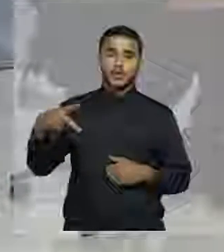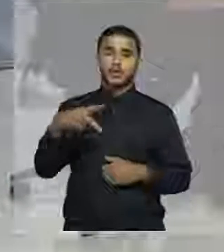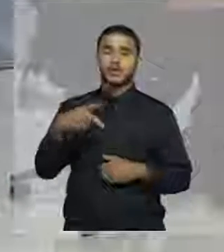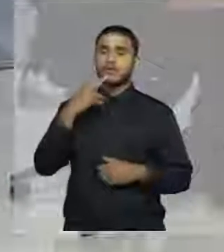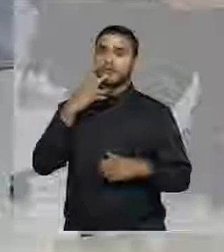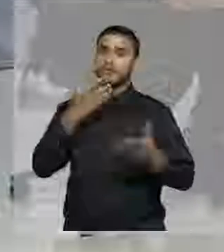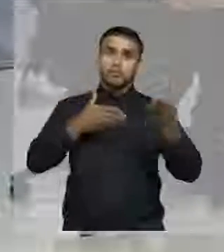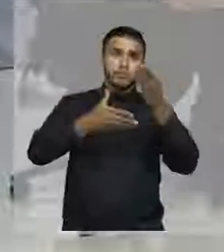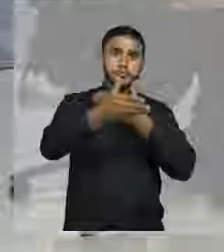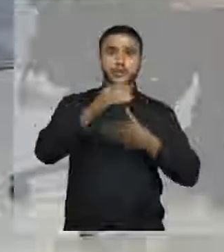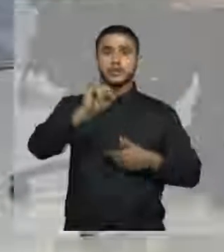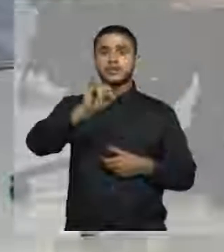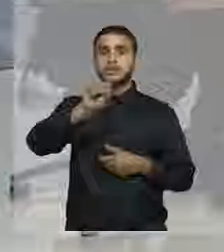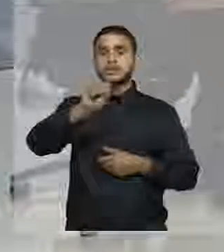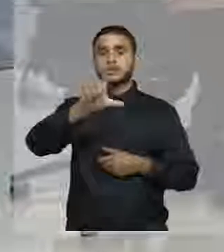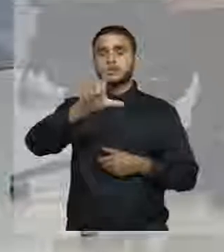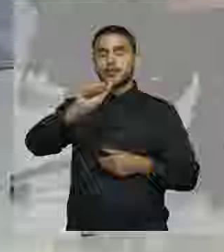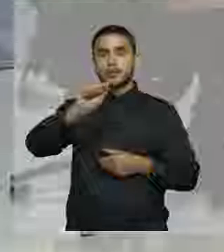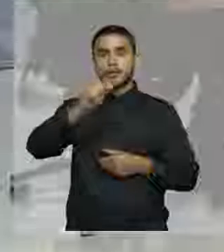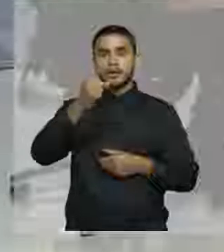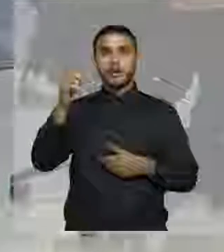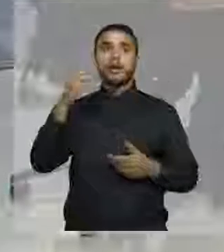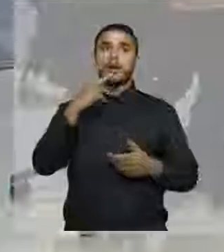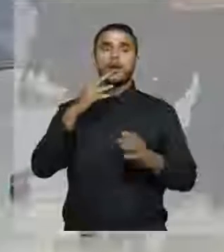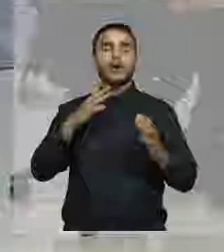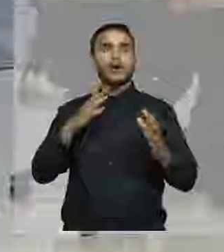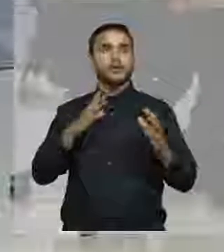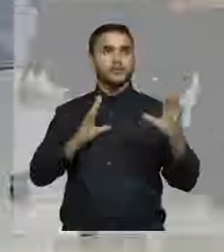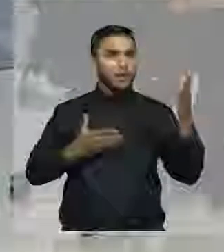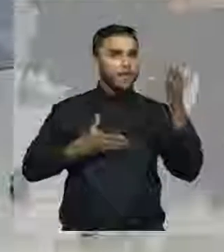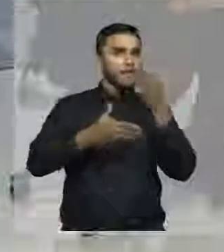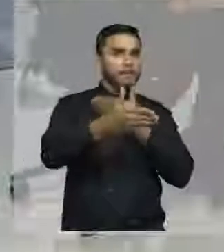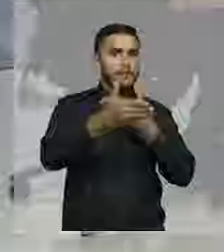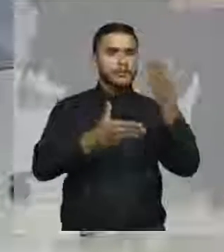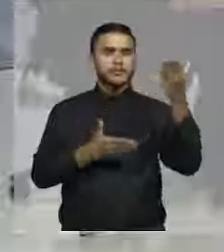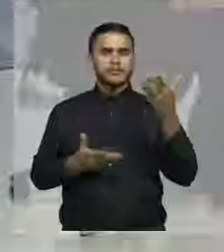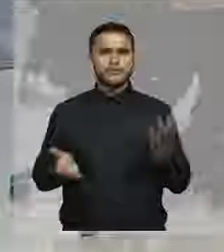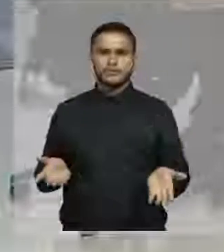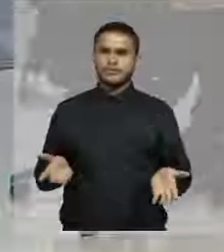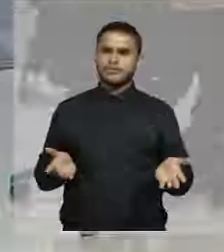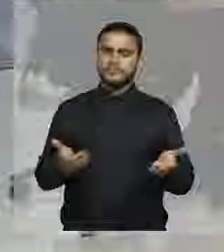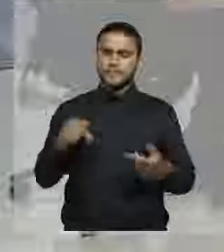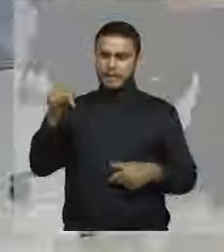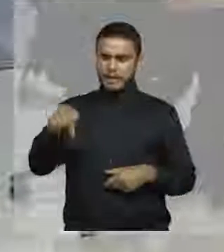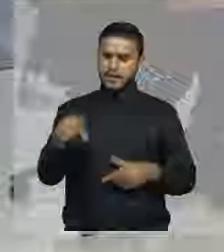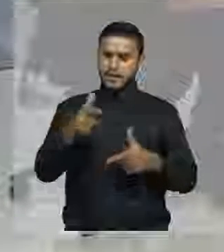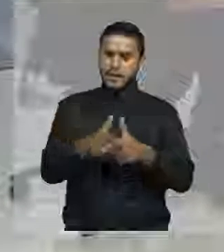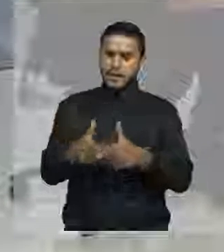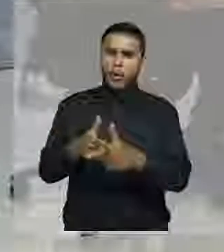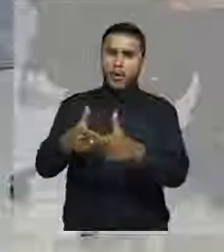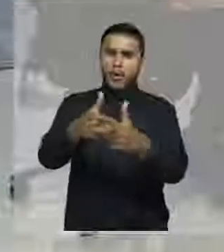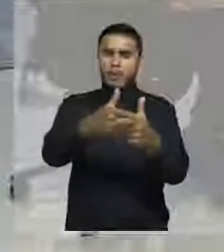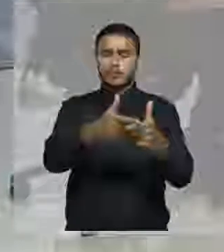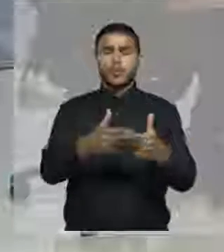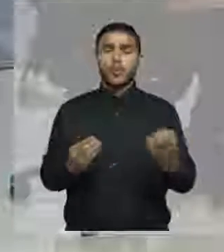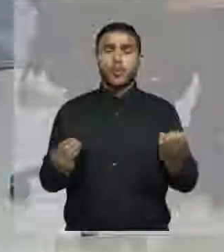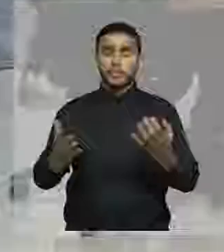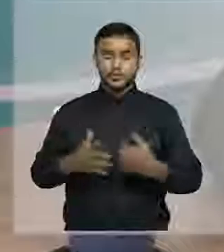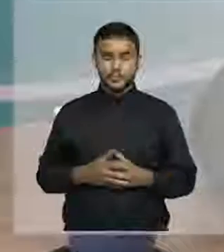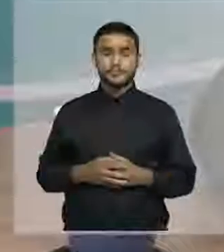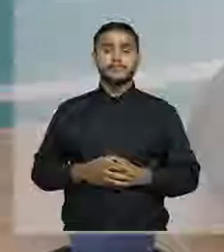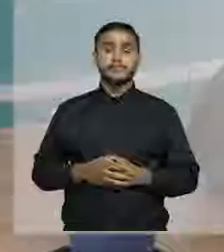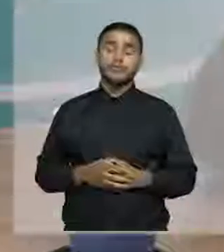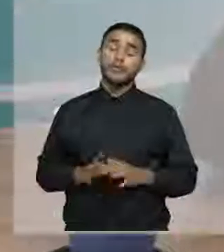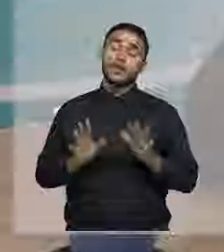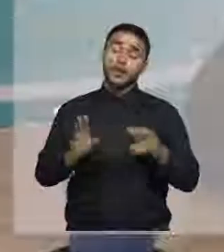o Estado Islâmico, quer dizer, aí como é que você controla o problema interno? Né? Então, eu acho difícil, a não ser que se